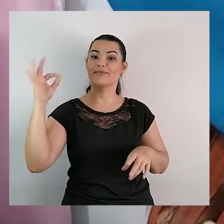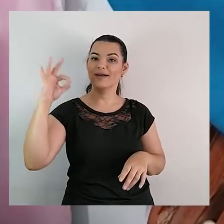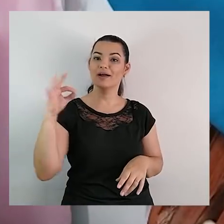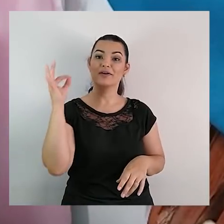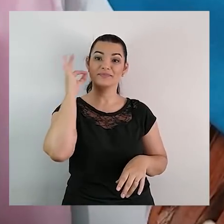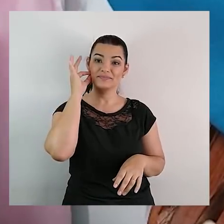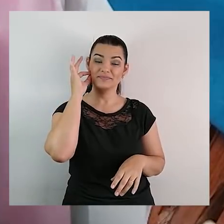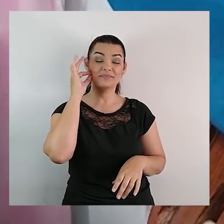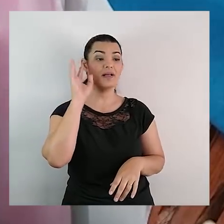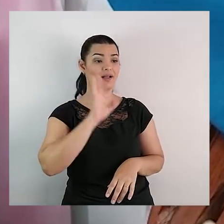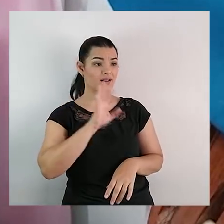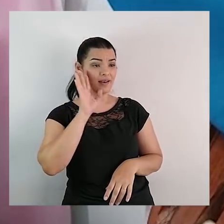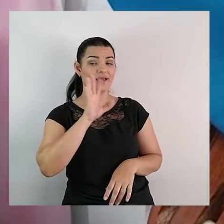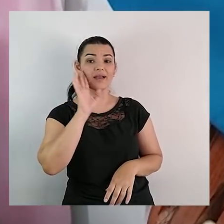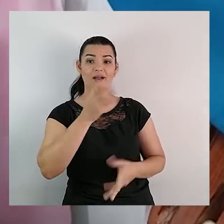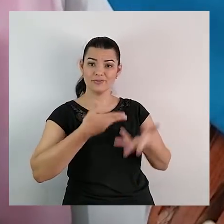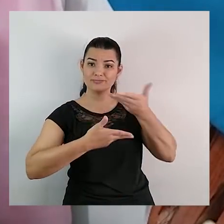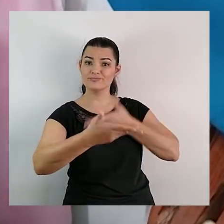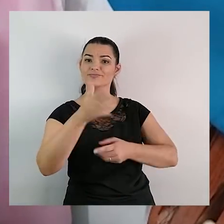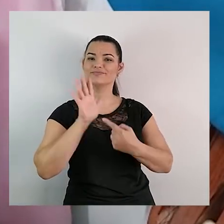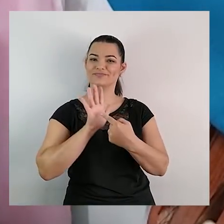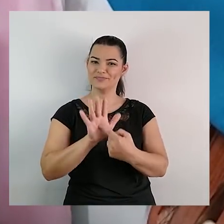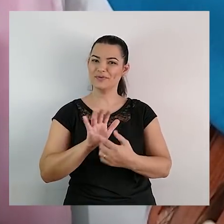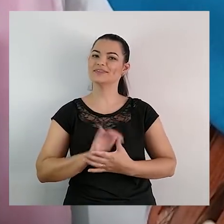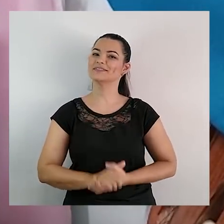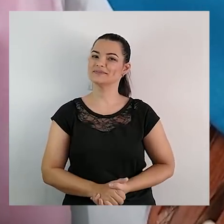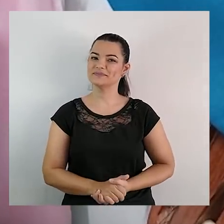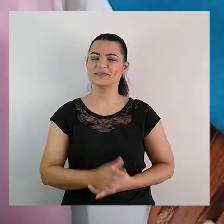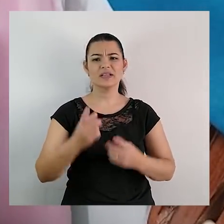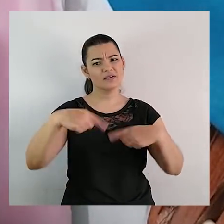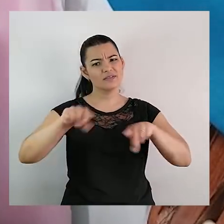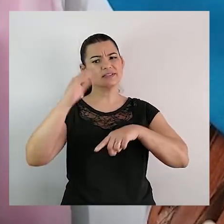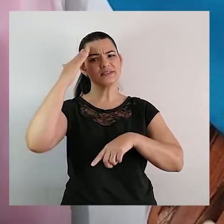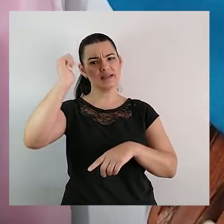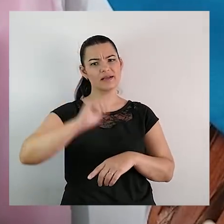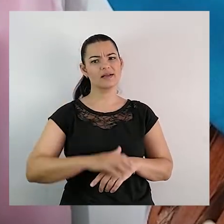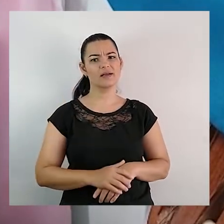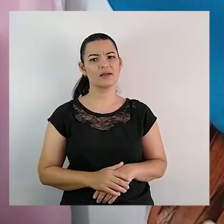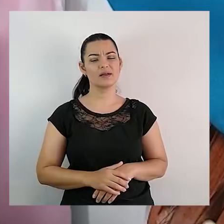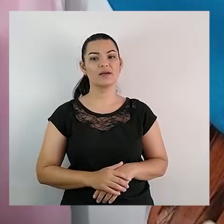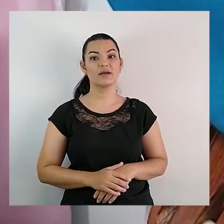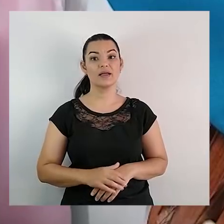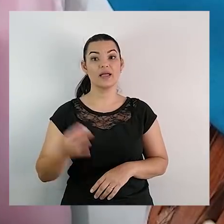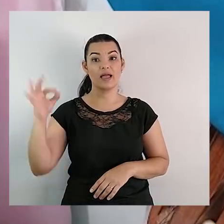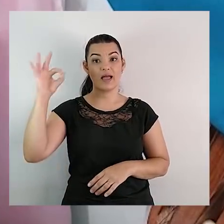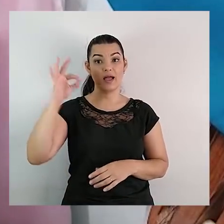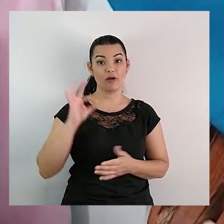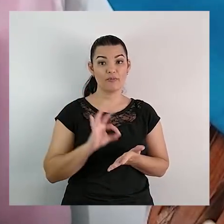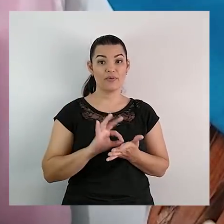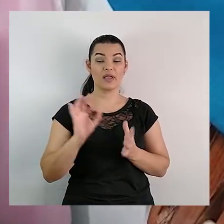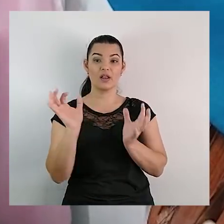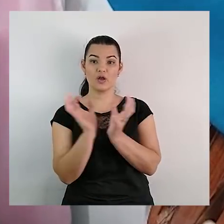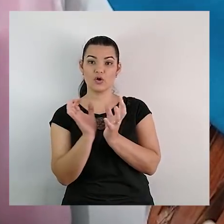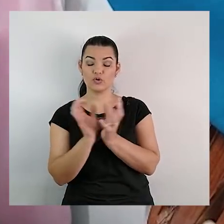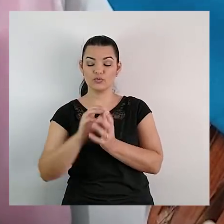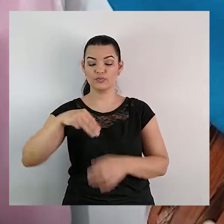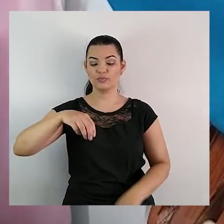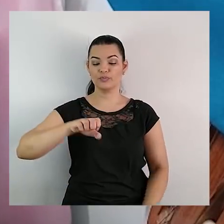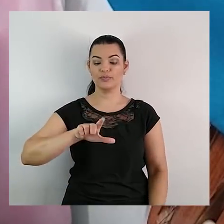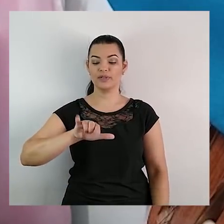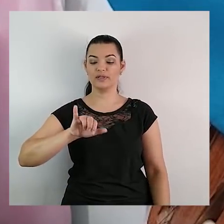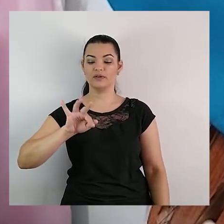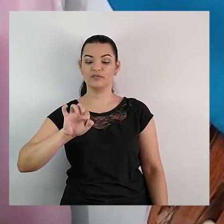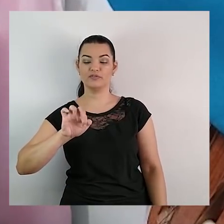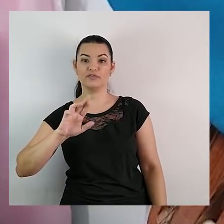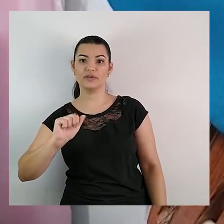bastante interessante para compartilhar com vocês. Vocês sabiam que as abelhas da espécie melífera enfrentam um vírus,